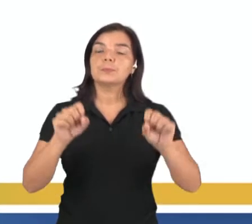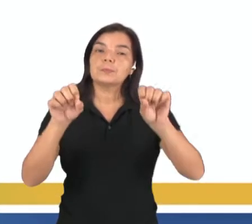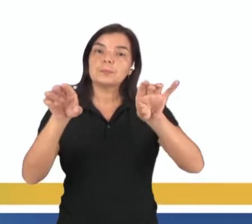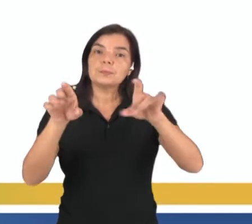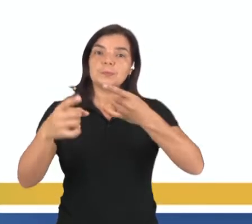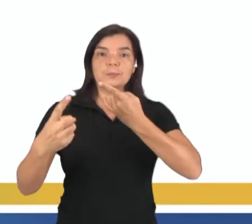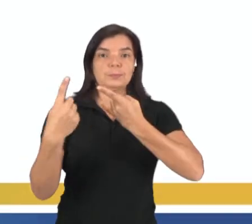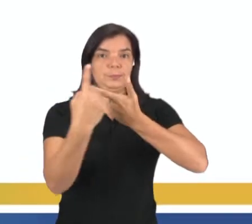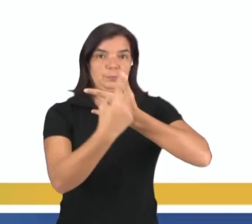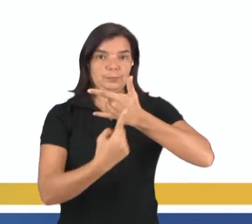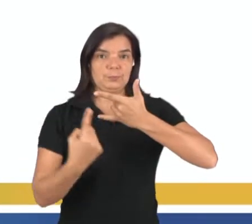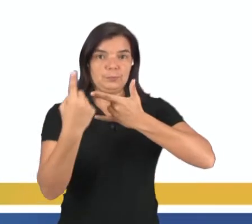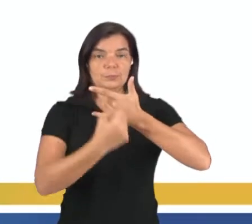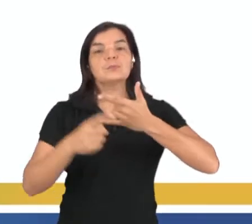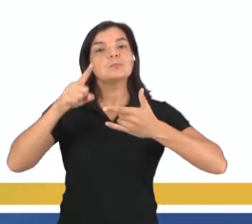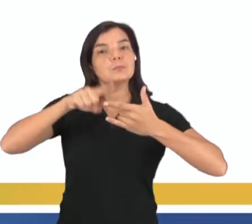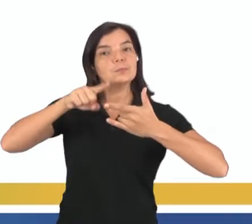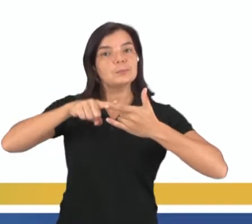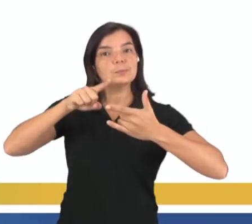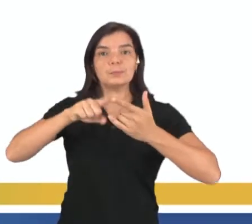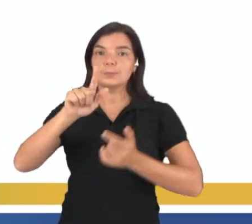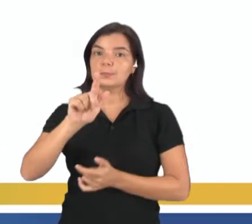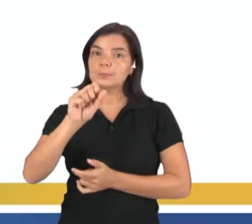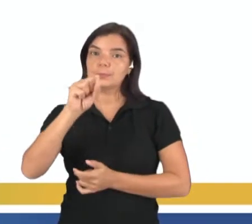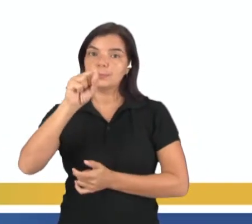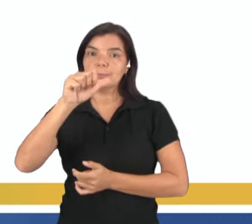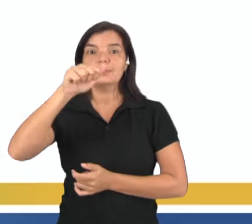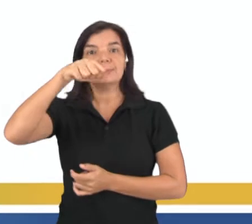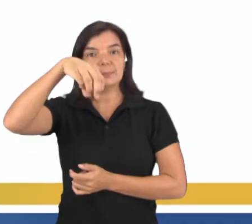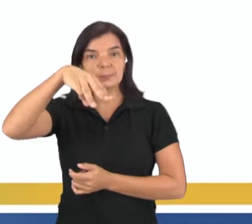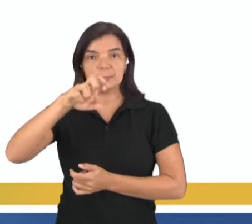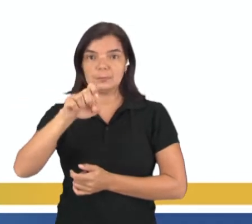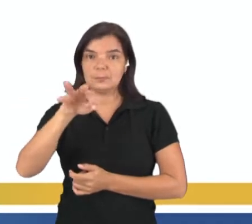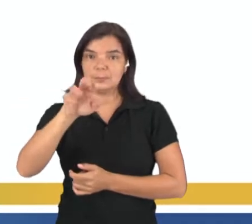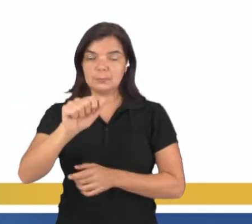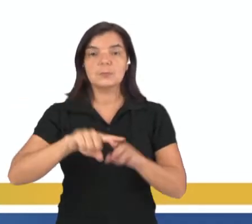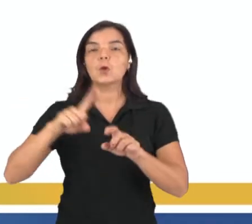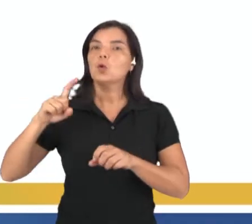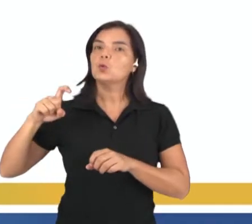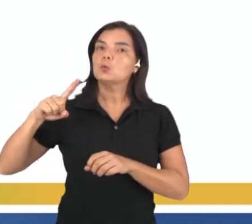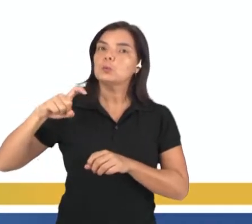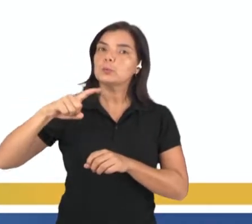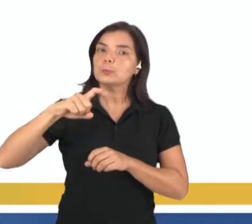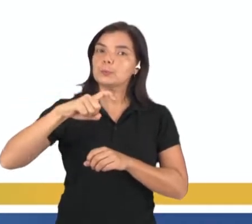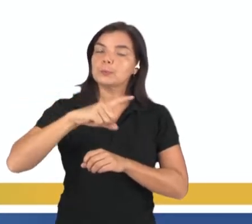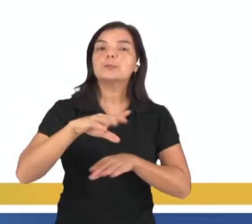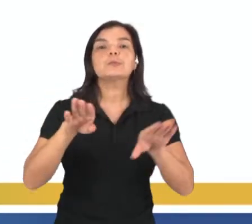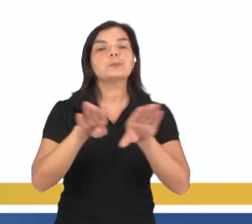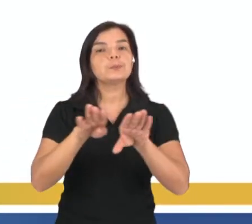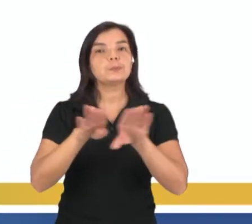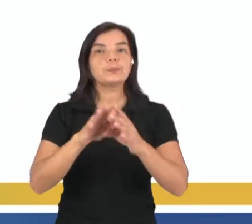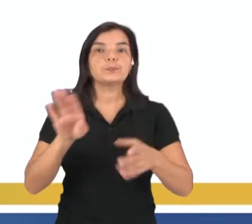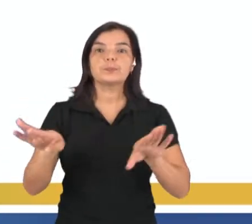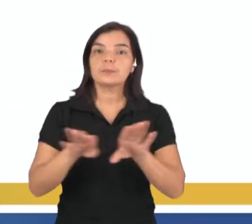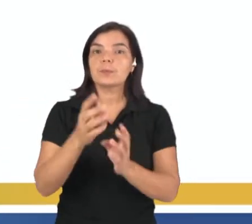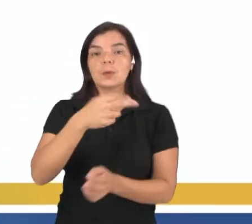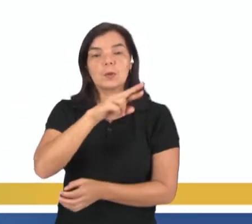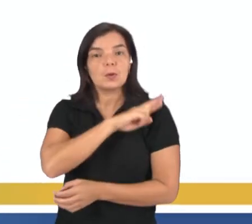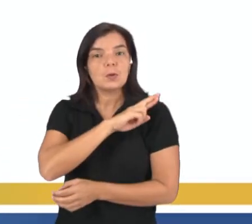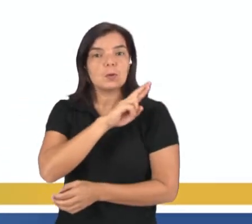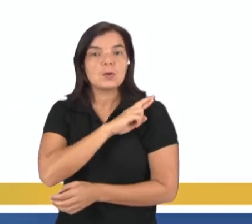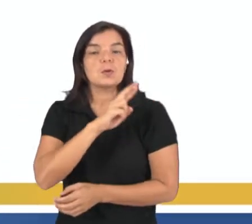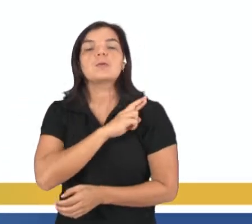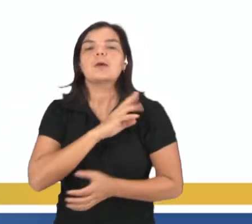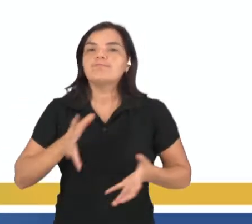ele está relacionado com a produção dos gametas masculinos, que nós chamamos de espermatozoides, e com o hormônio responsável